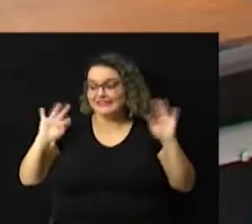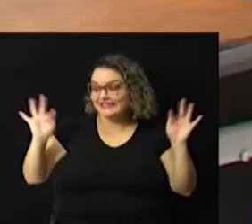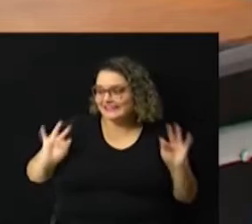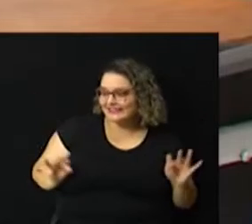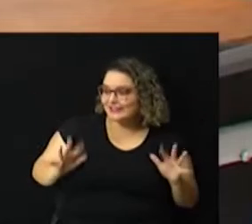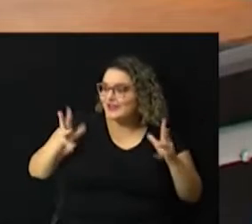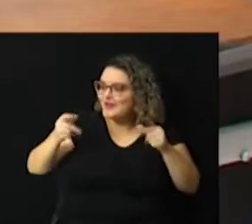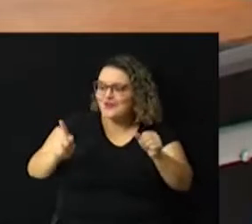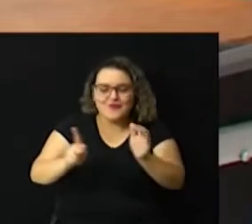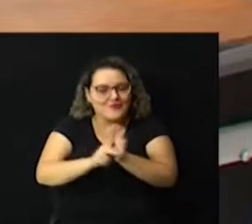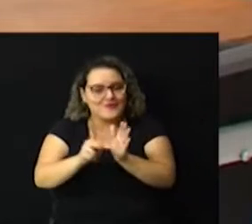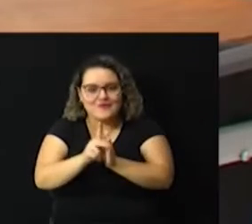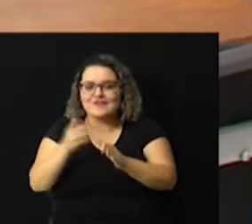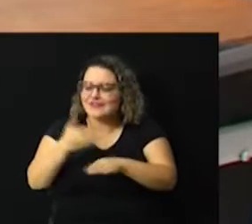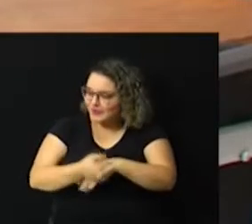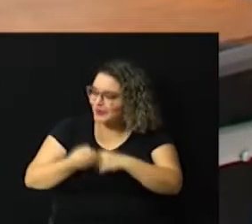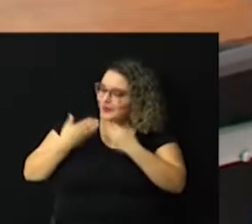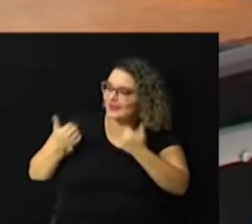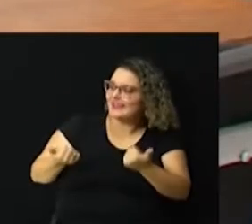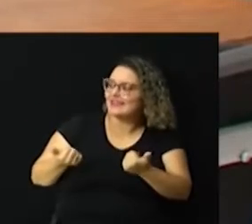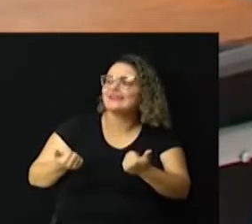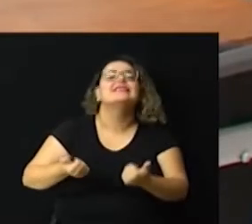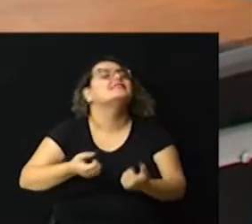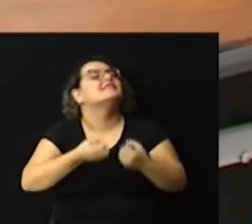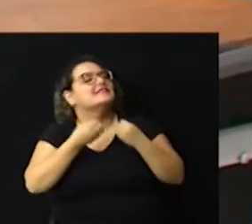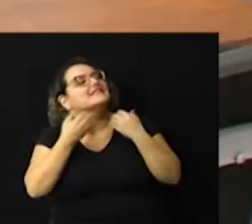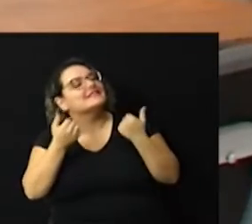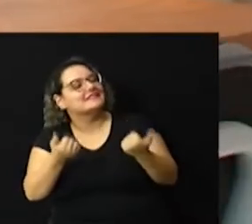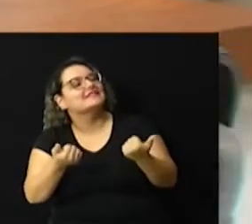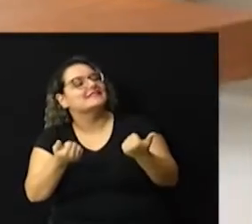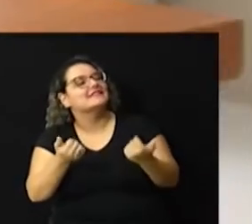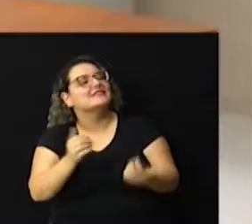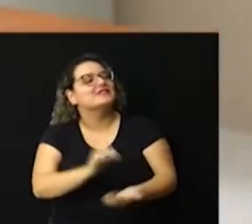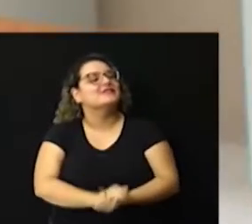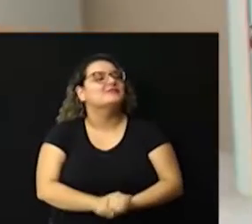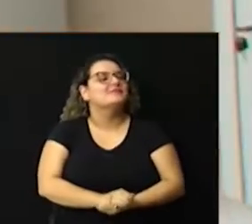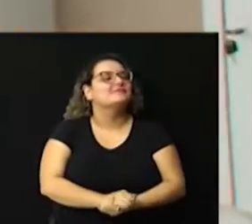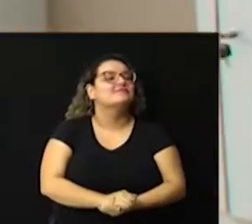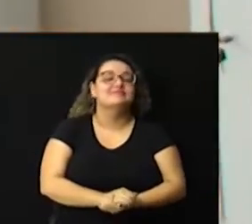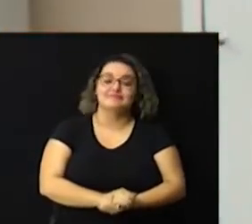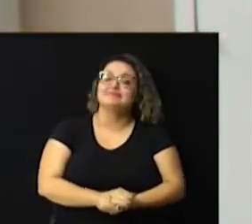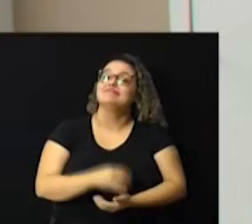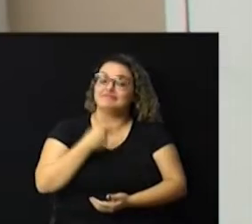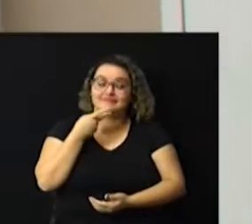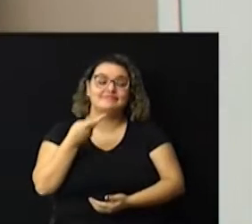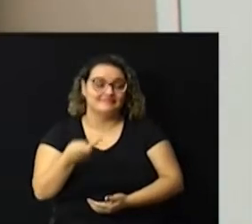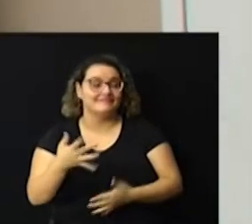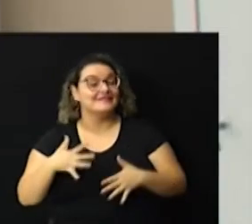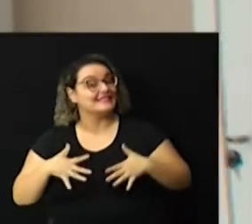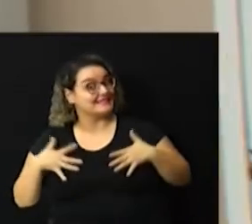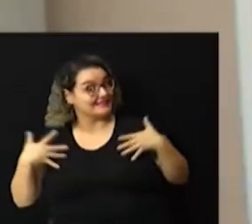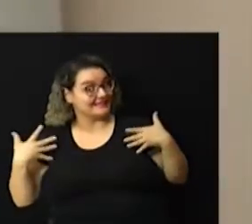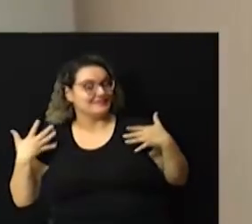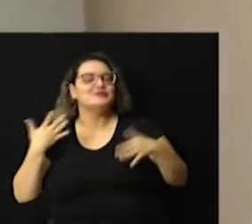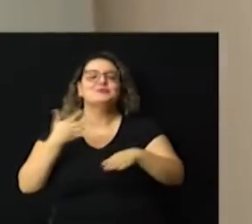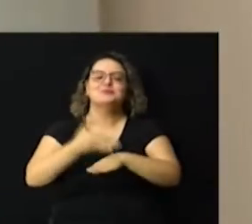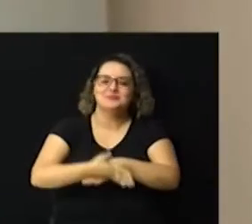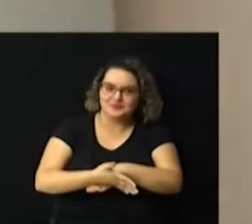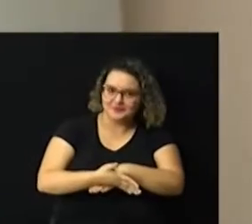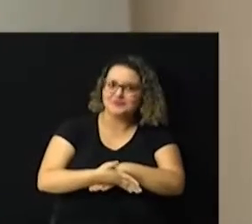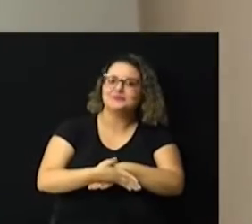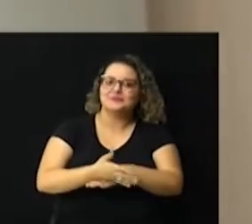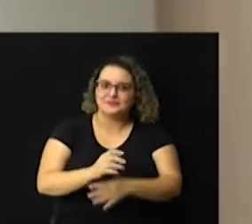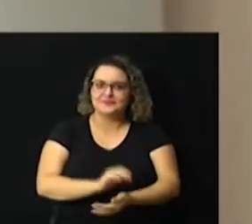de todo esse projeto. Tudo bom, Davi? Tudo. Eu fiquei, como você disse, muito orgulhoso de ter participado dessa